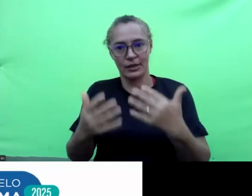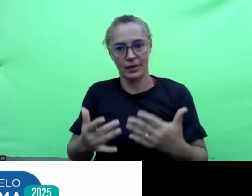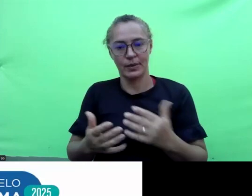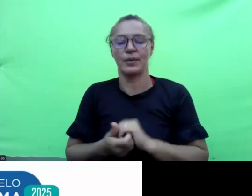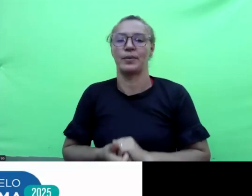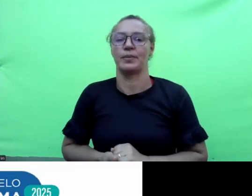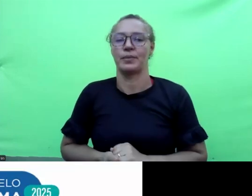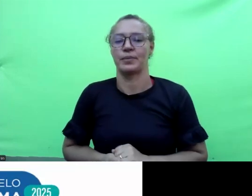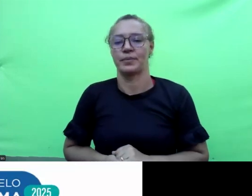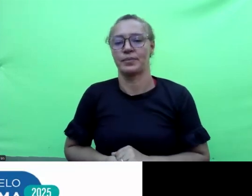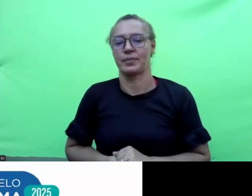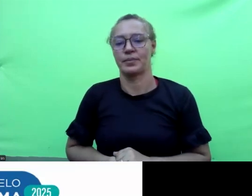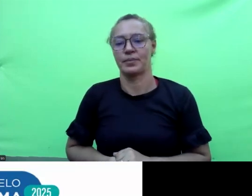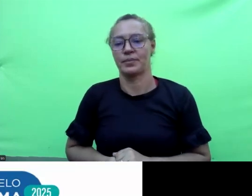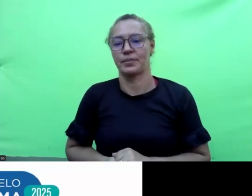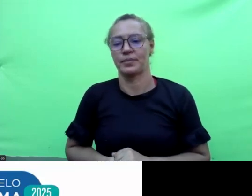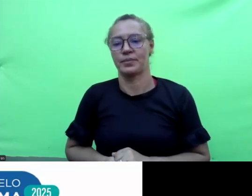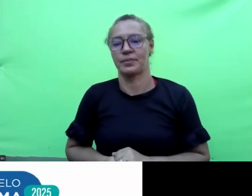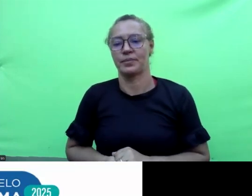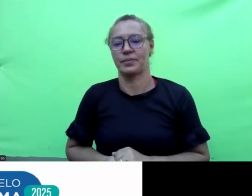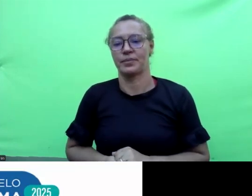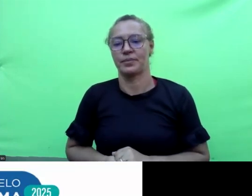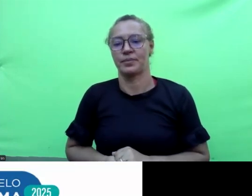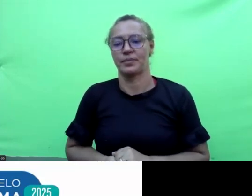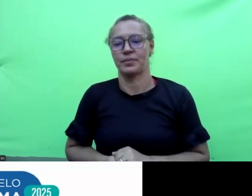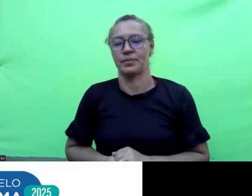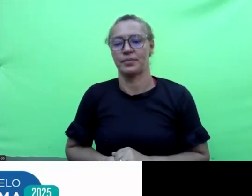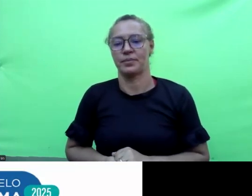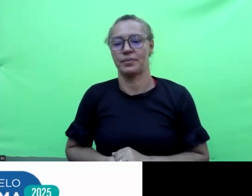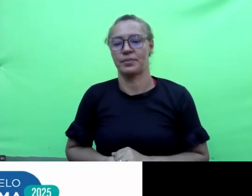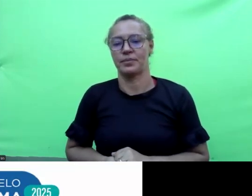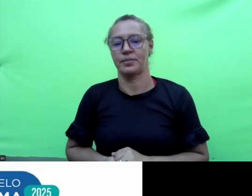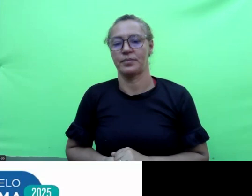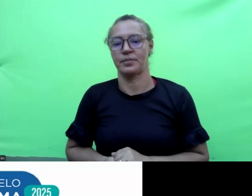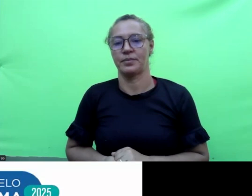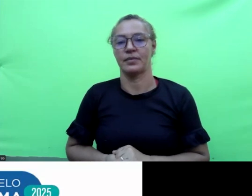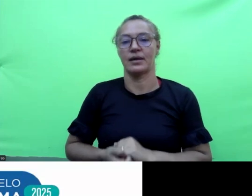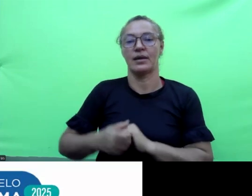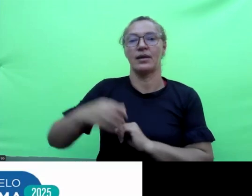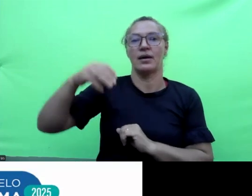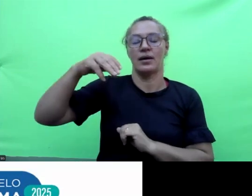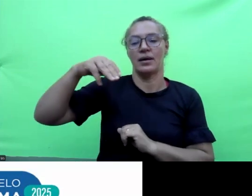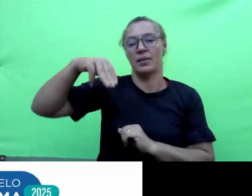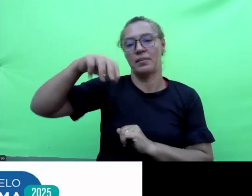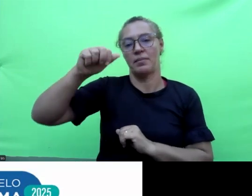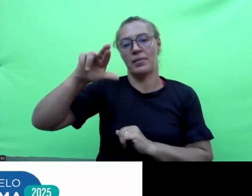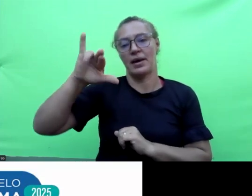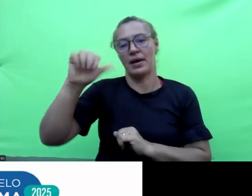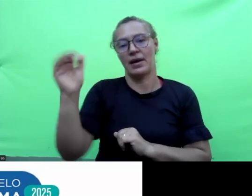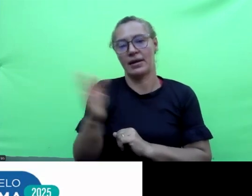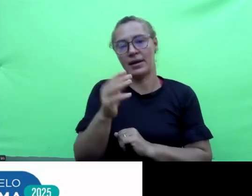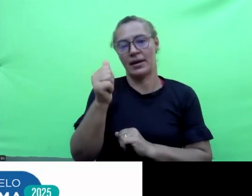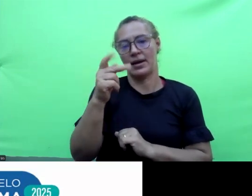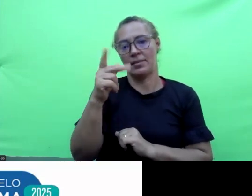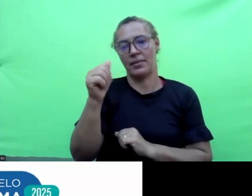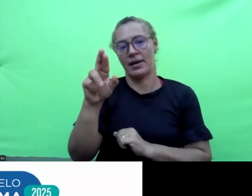palestra, tá? Mas não custa a gente relembrar. A Maria Aparecida, lá da zona eleitoral de Votorantim,